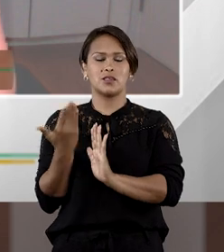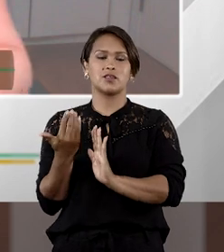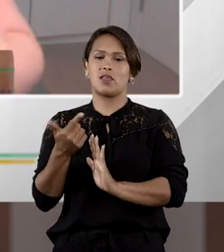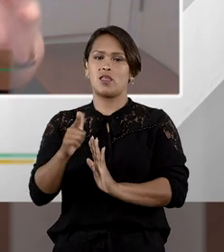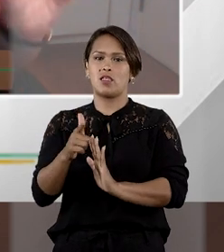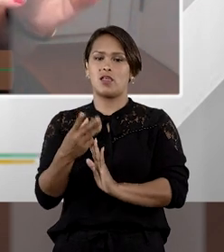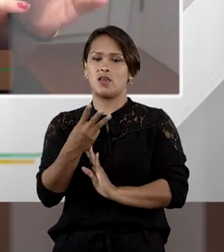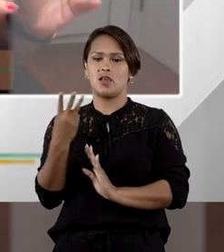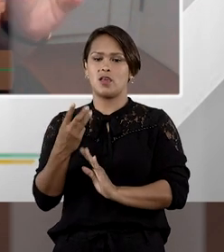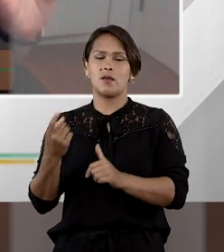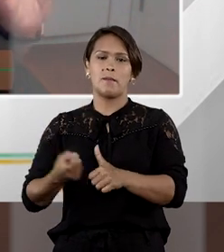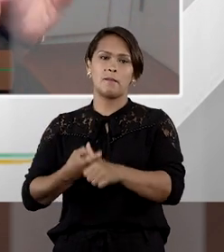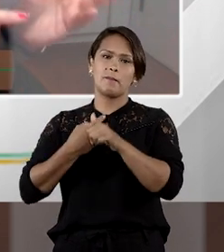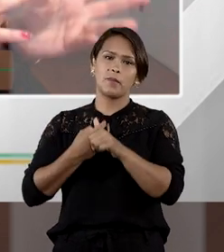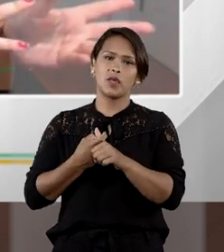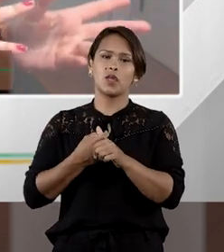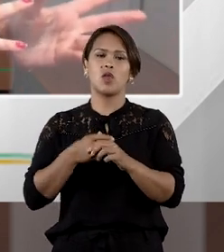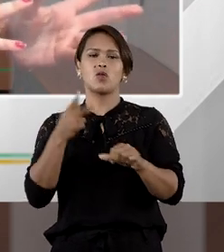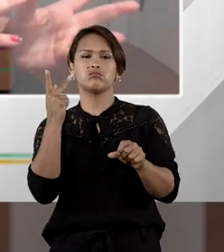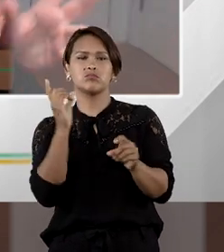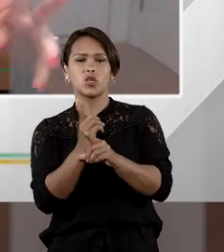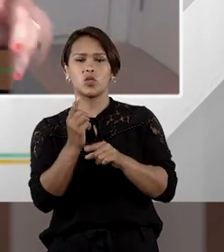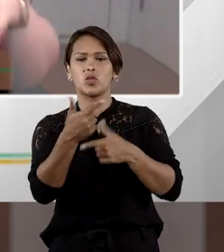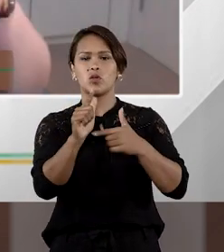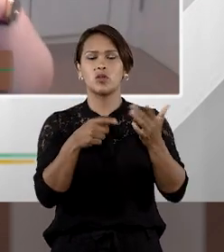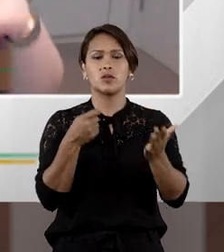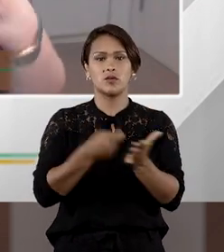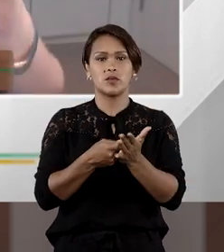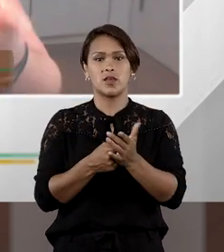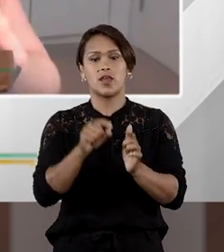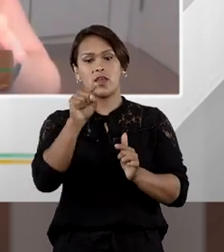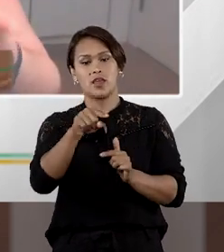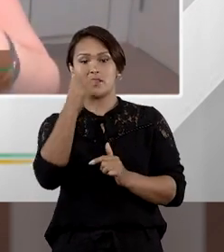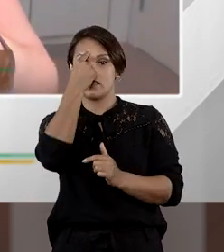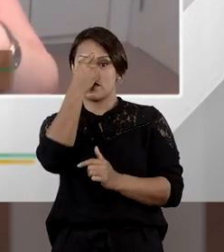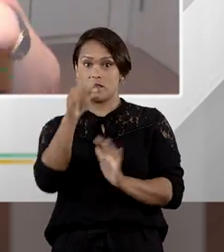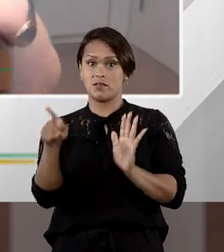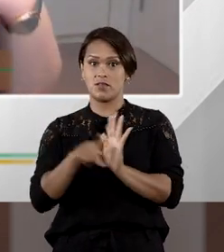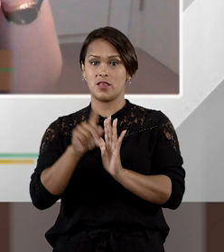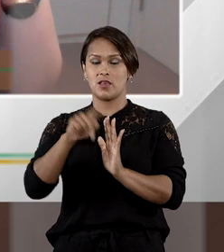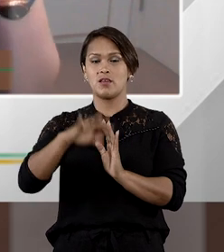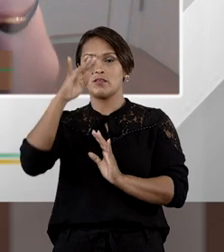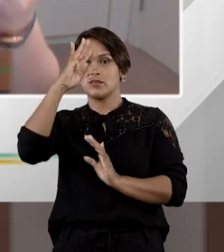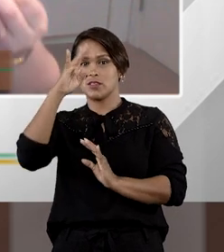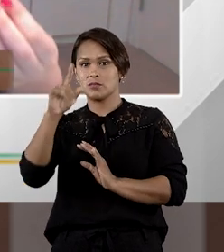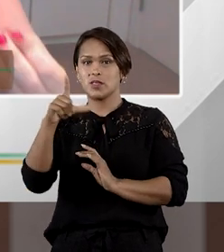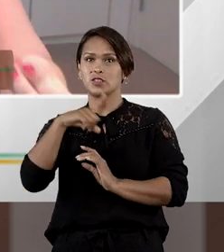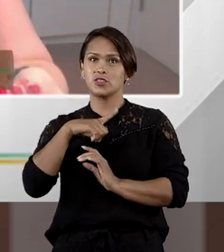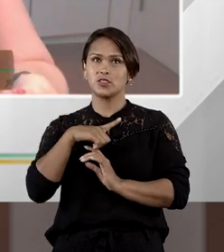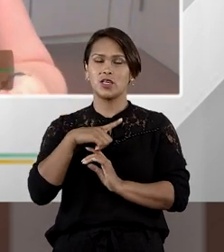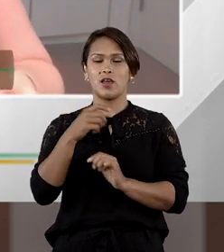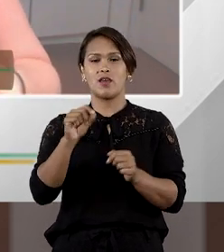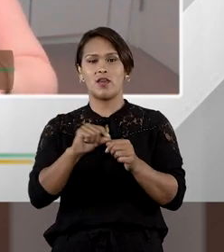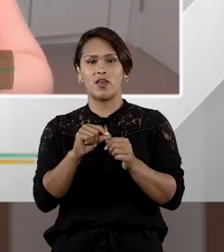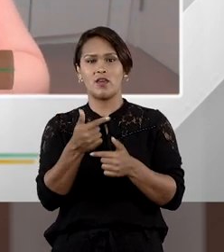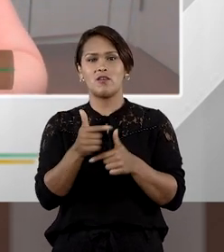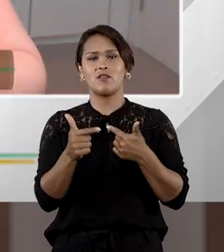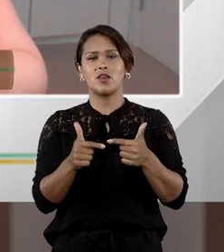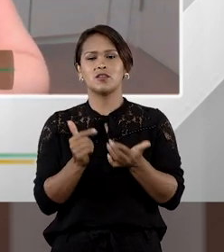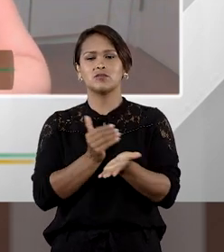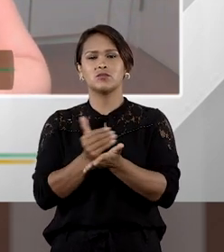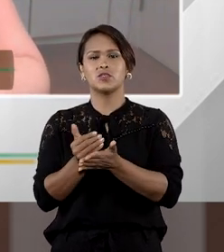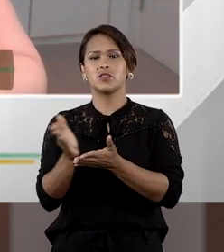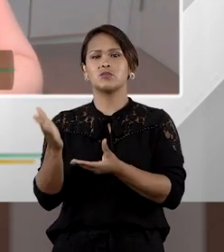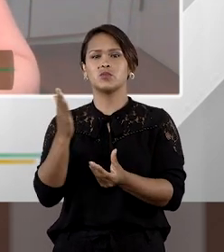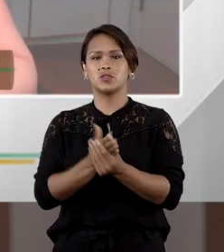não. Posso pedir penhora, posso tentar localizar bens para pagar. Então, essa é a ideia. Então, vamos imaginar que é feita, então, aí, né, uma